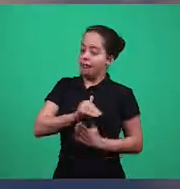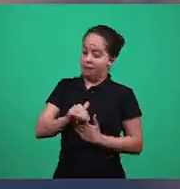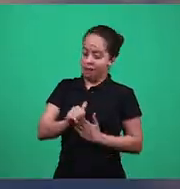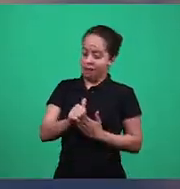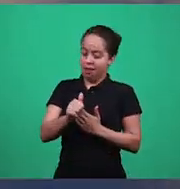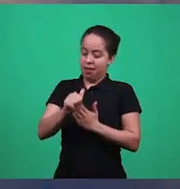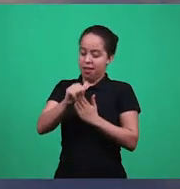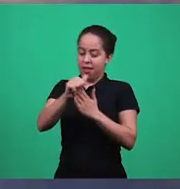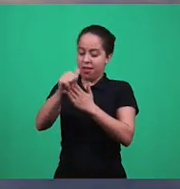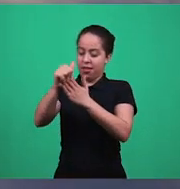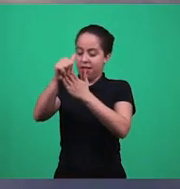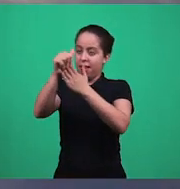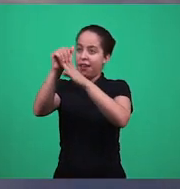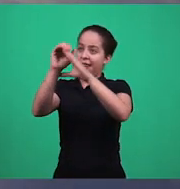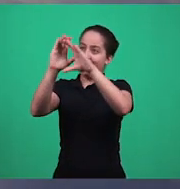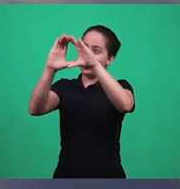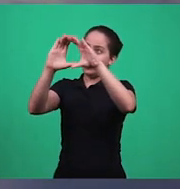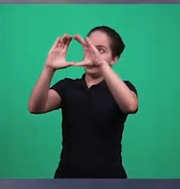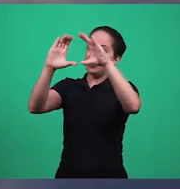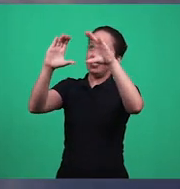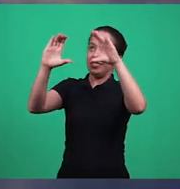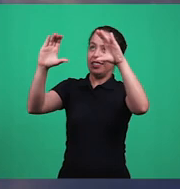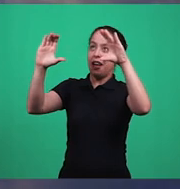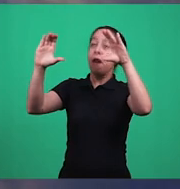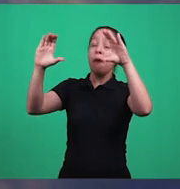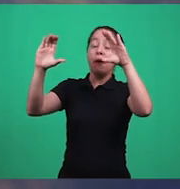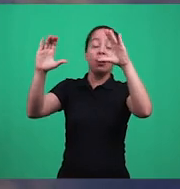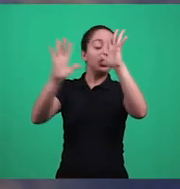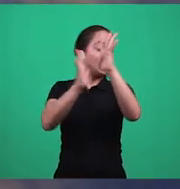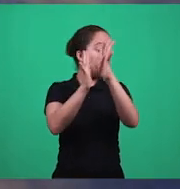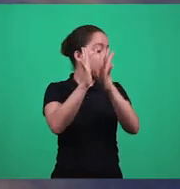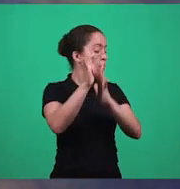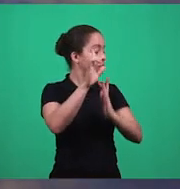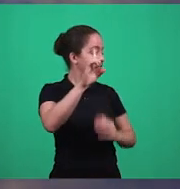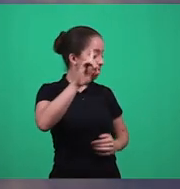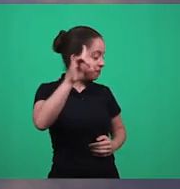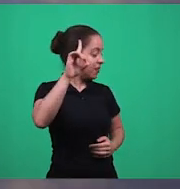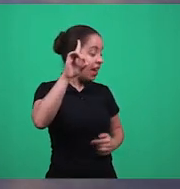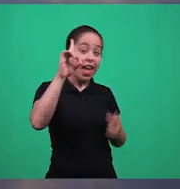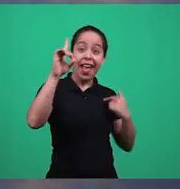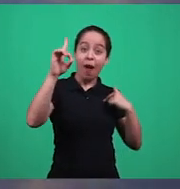vida, e no céu me